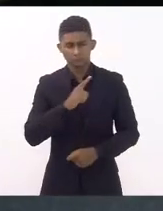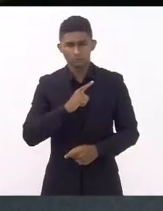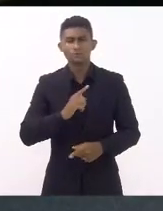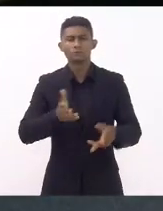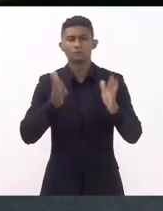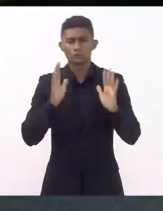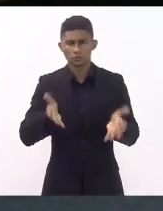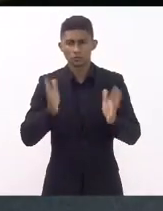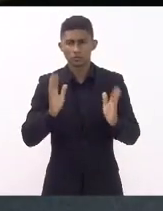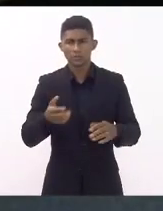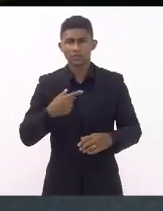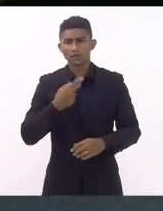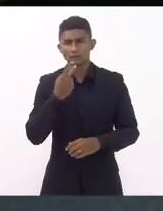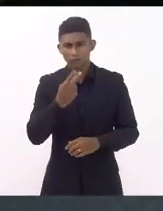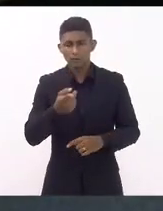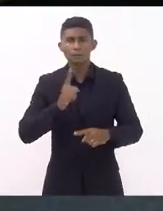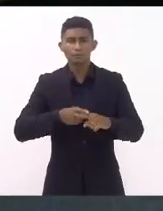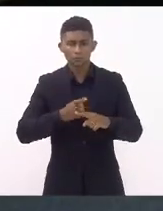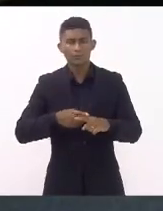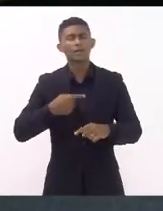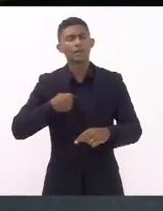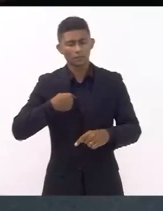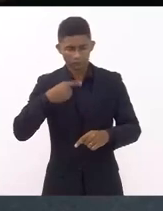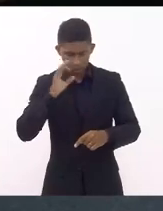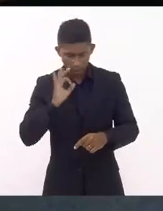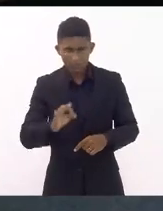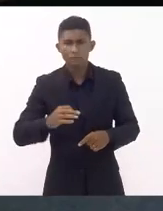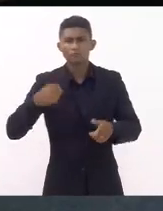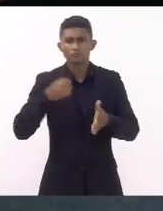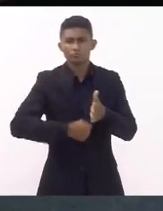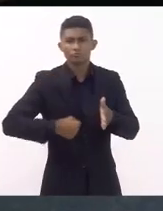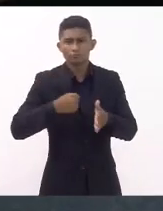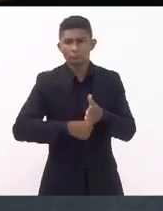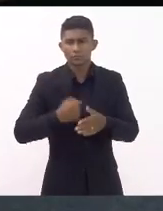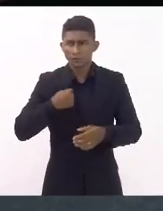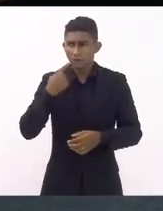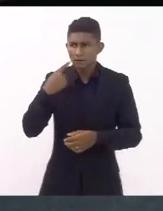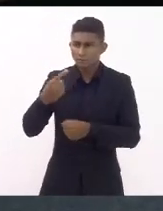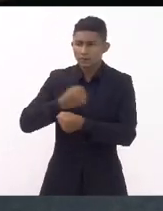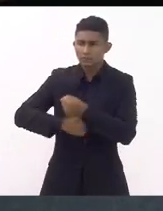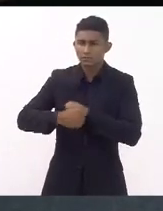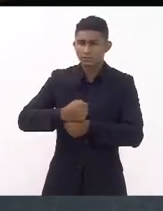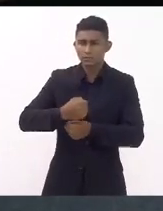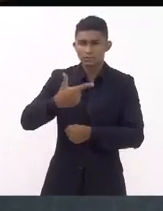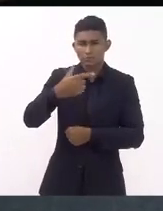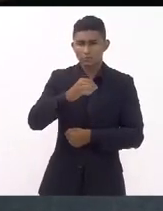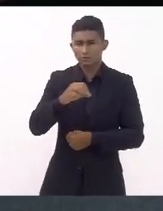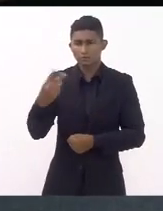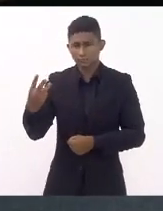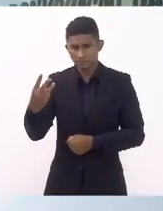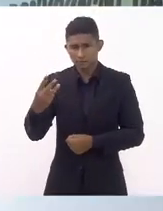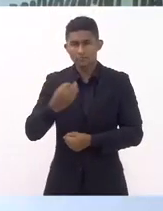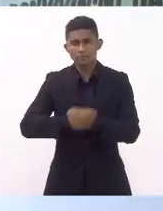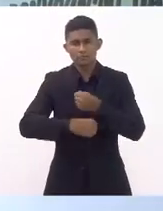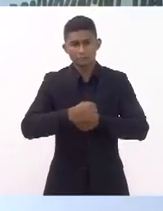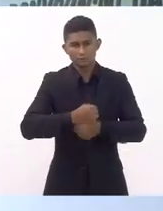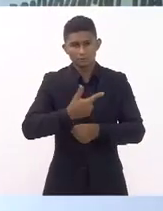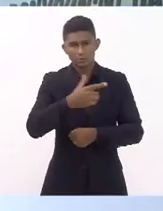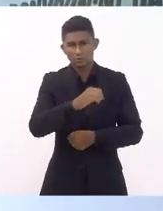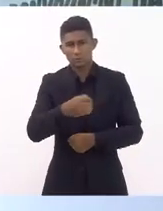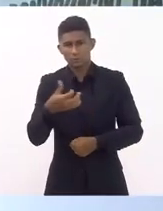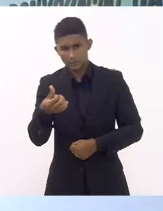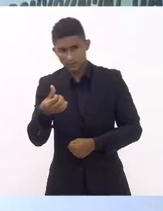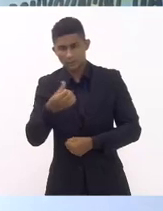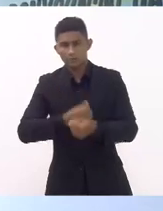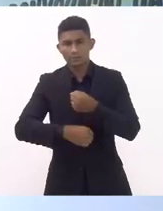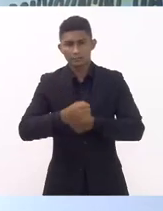aqui, porque eu vou brigar por isso. Ali eu estou vendo 2003, 2006, 2012. Rui Barbosa